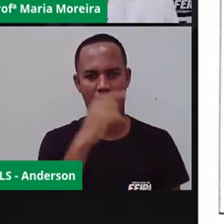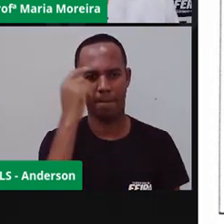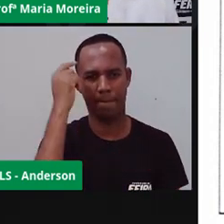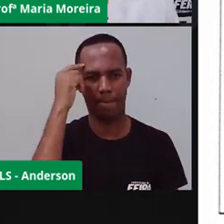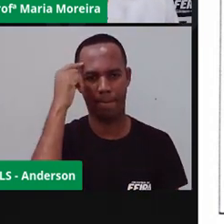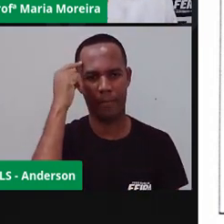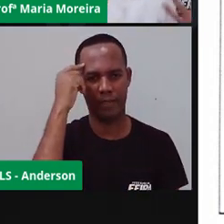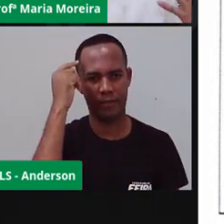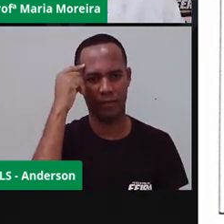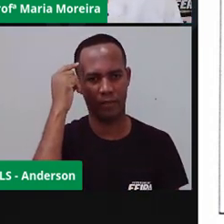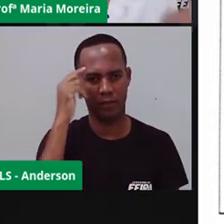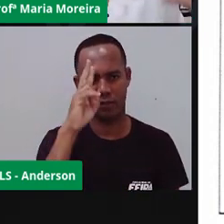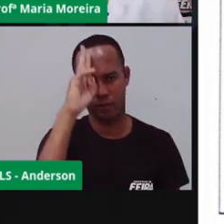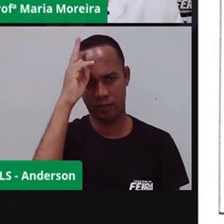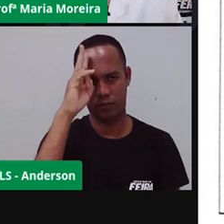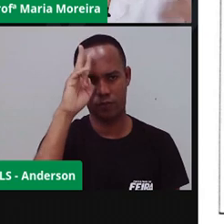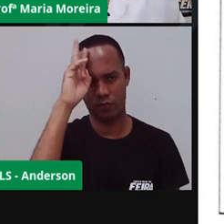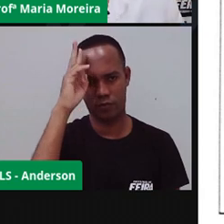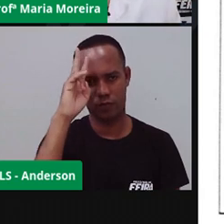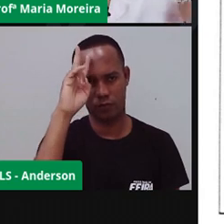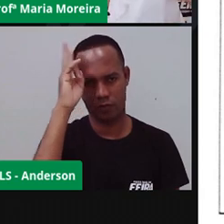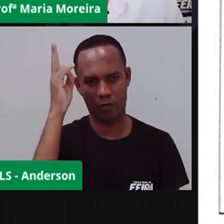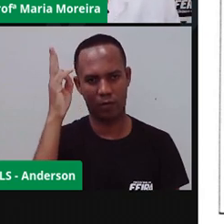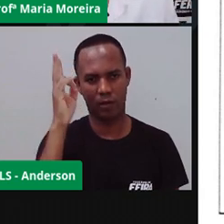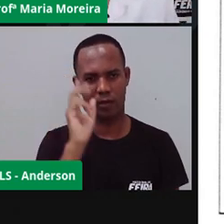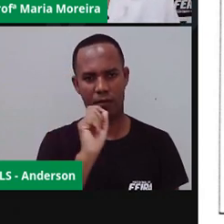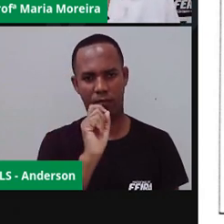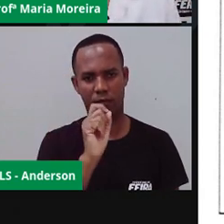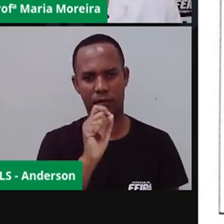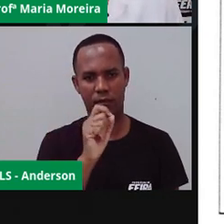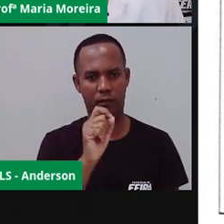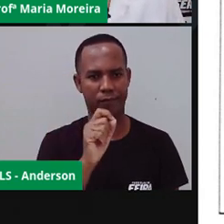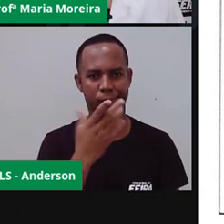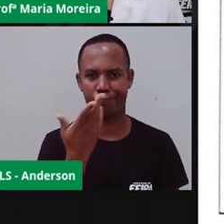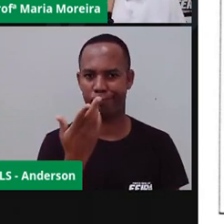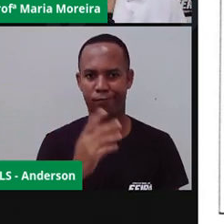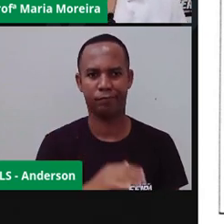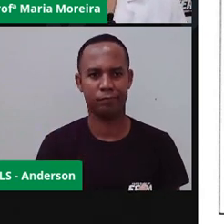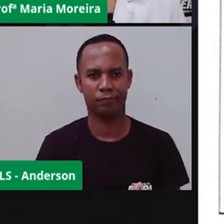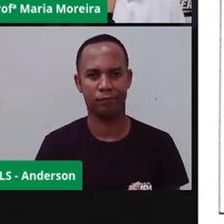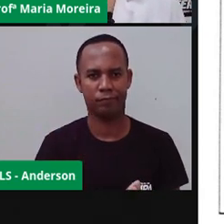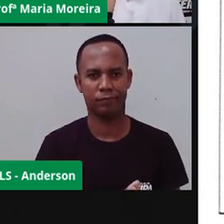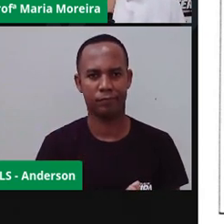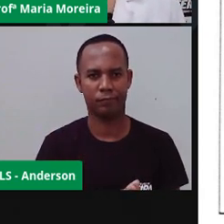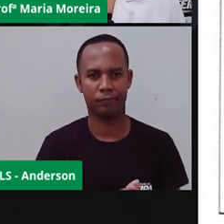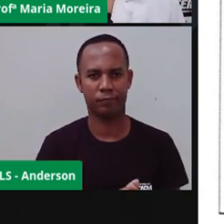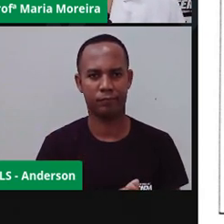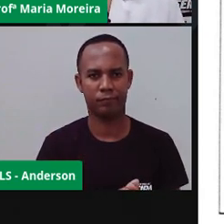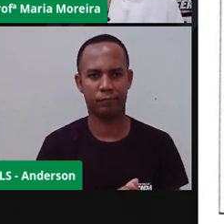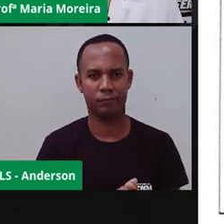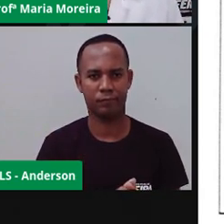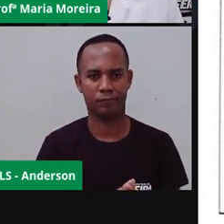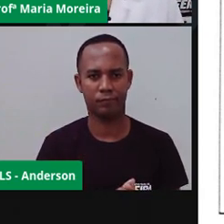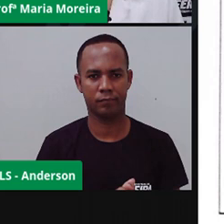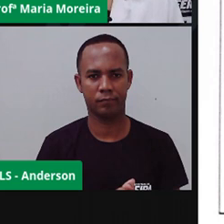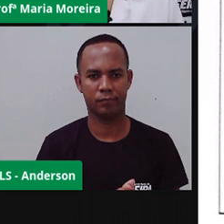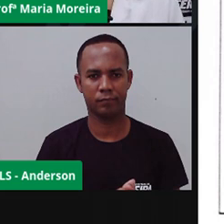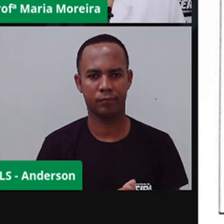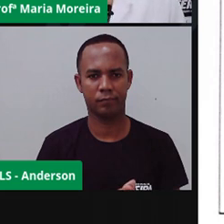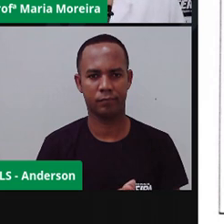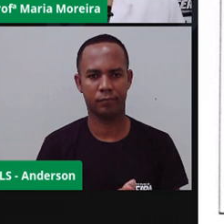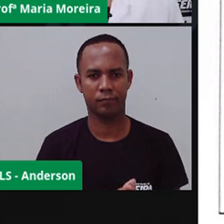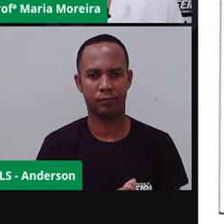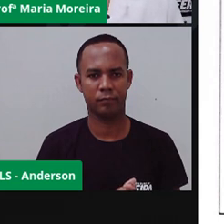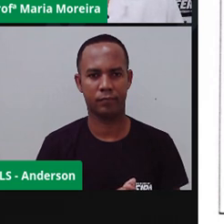você está vindo que está o quê? Distante, distante, distante. Caso, né, a charge não venha acompanhada de uma